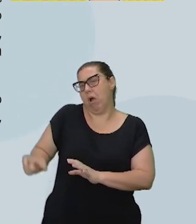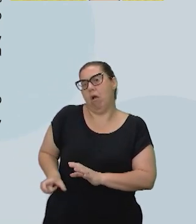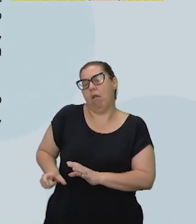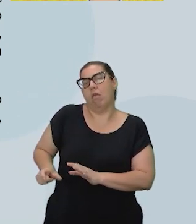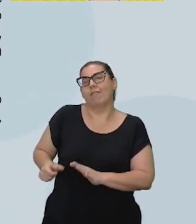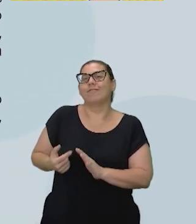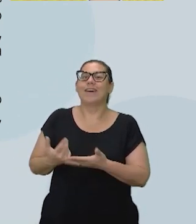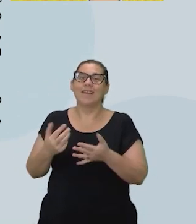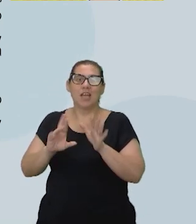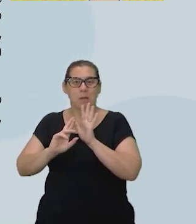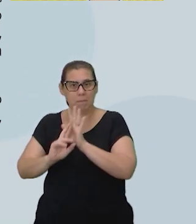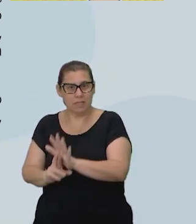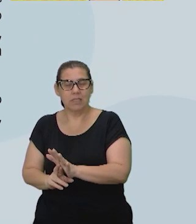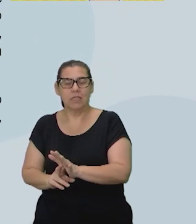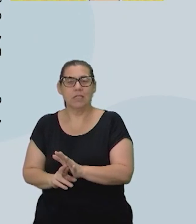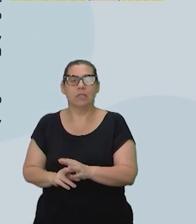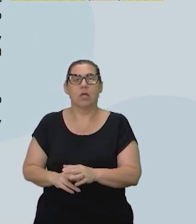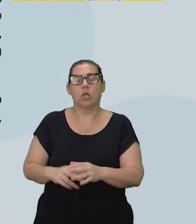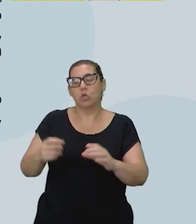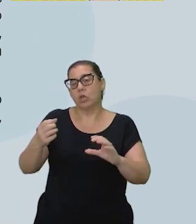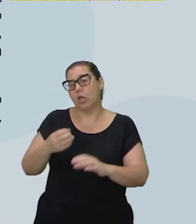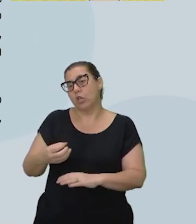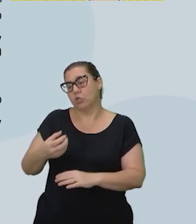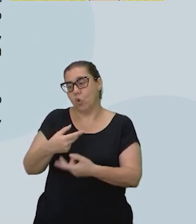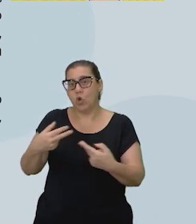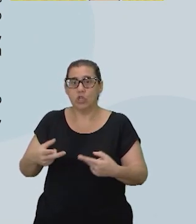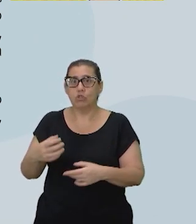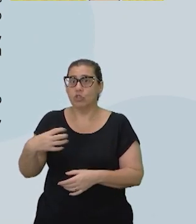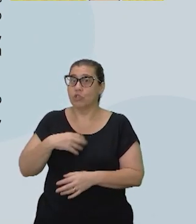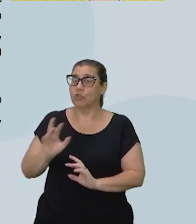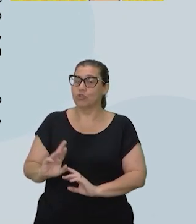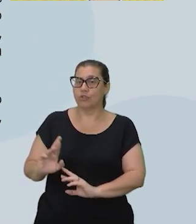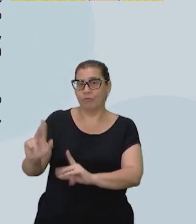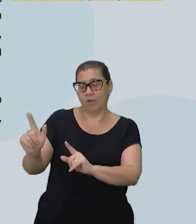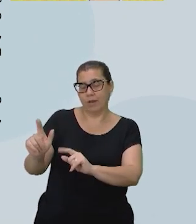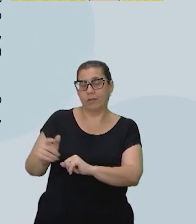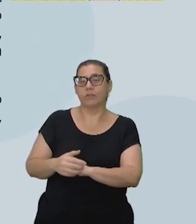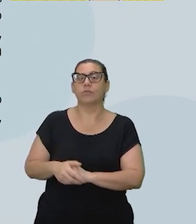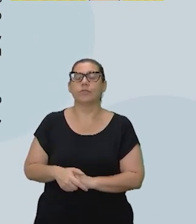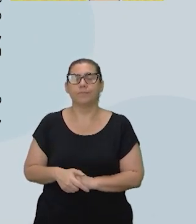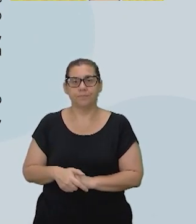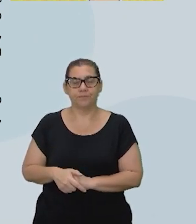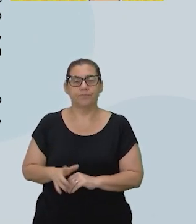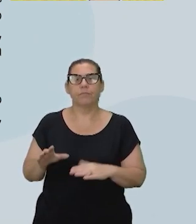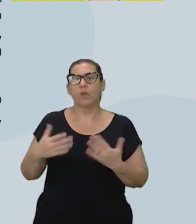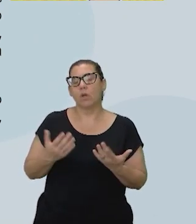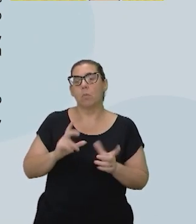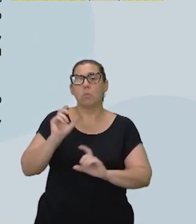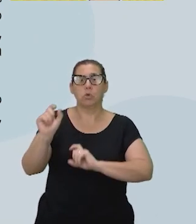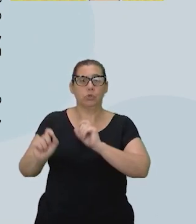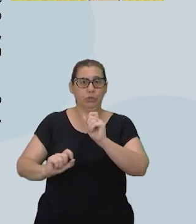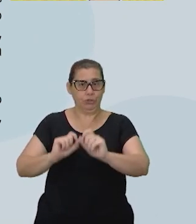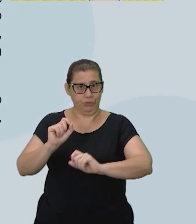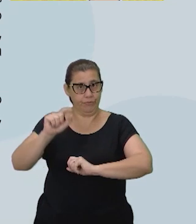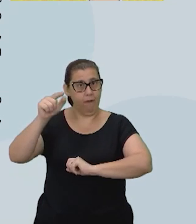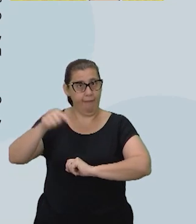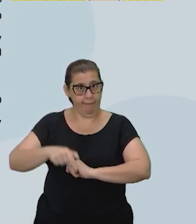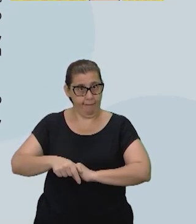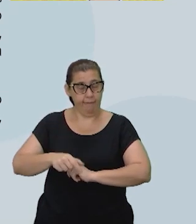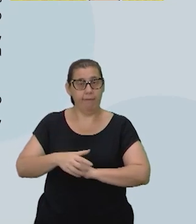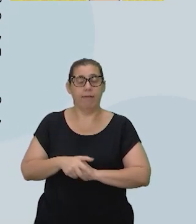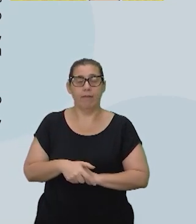vai representar os dilemas humanos cotidianos de uma maneira diferenciada, tá bom? Então, gente, o motivo da pop art é